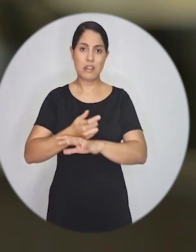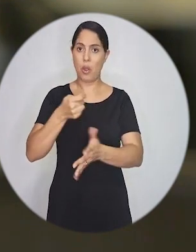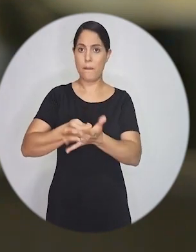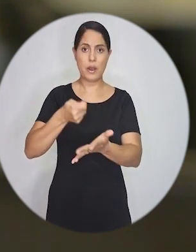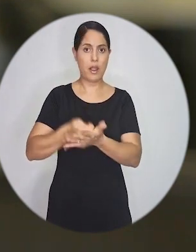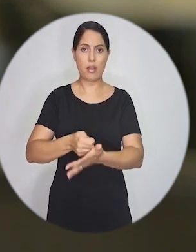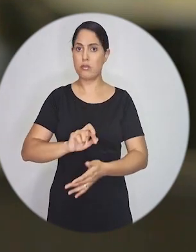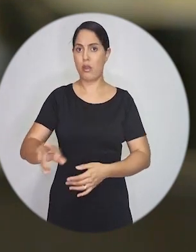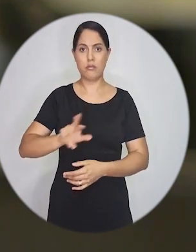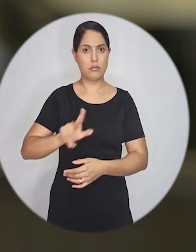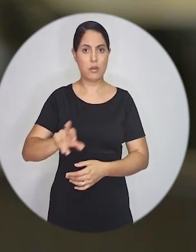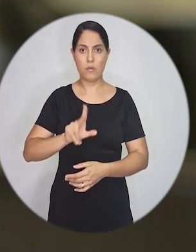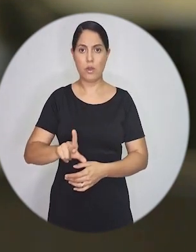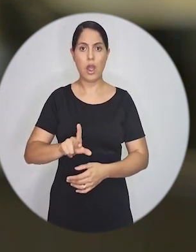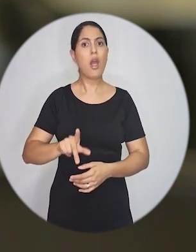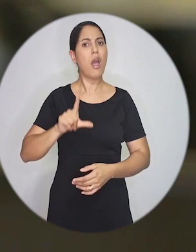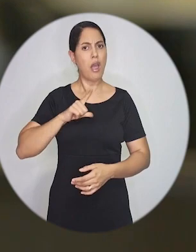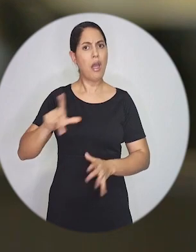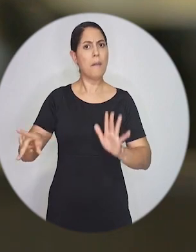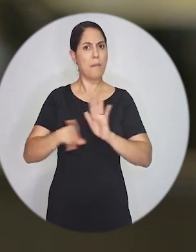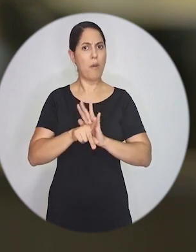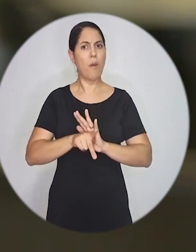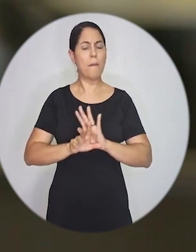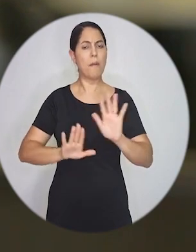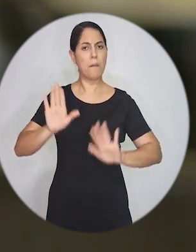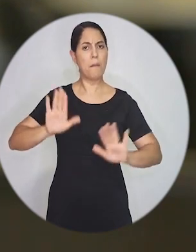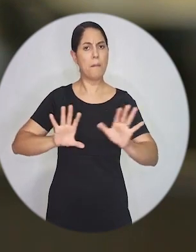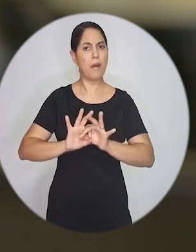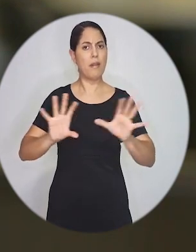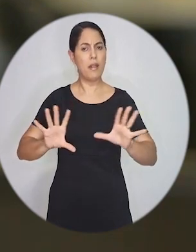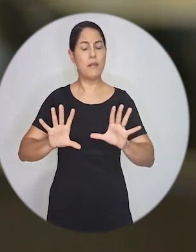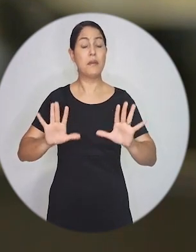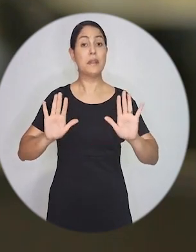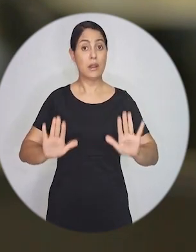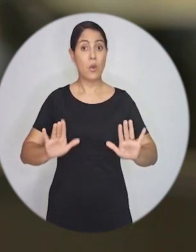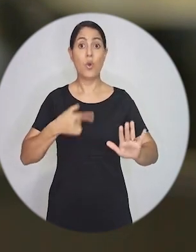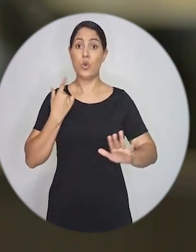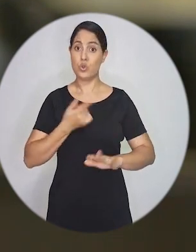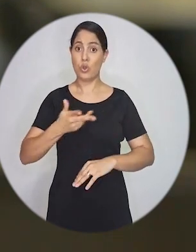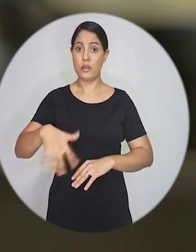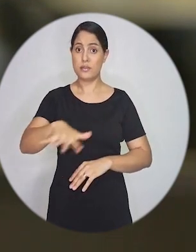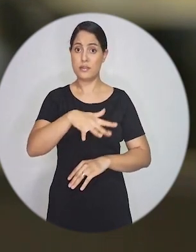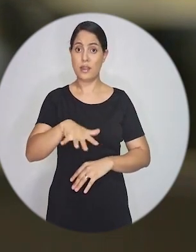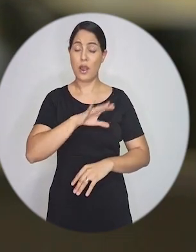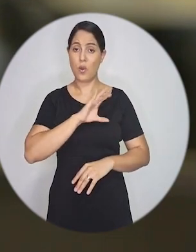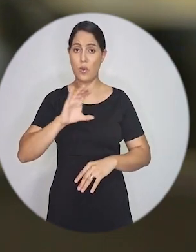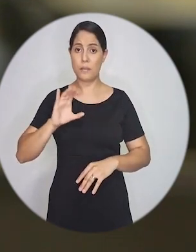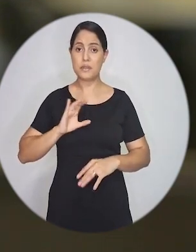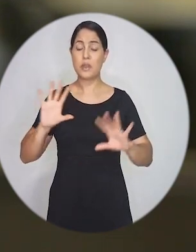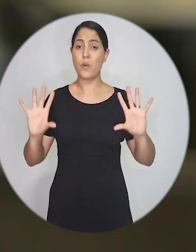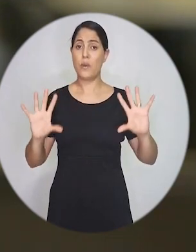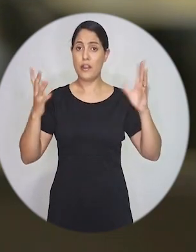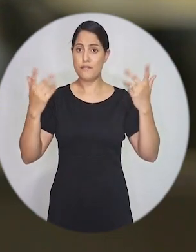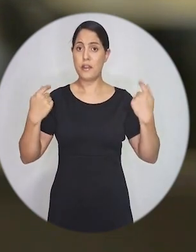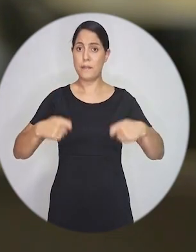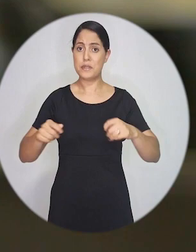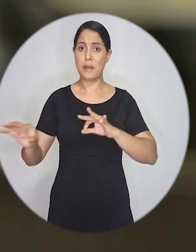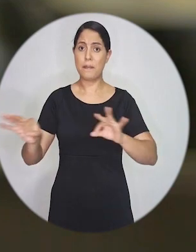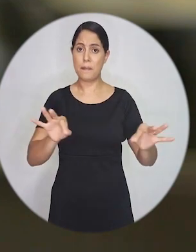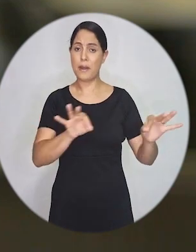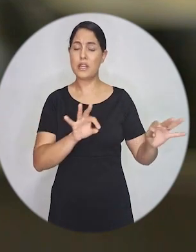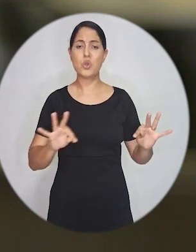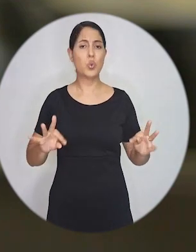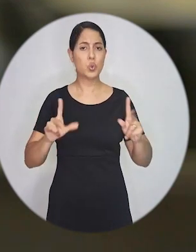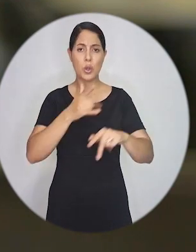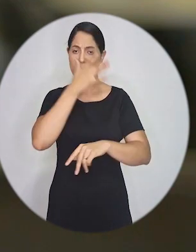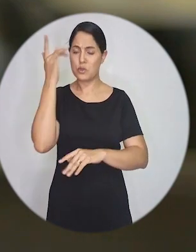um comprometimento da comissão com a formação de profissionais para atuarem no direito ambiental, porque a gente identifica